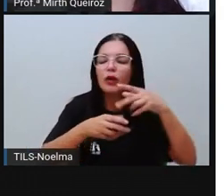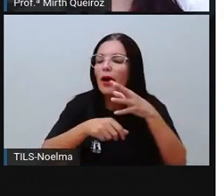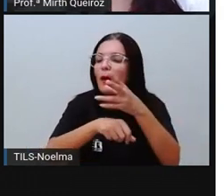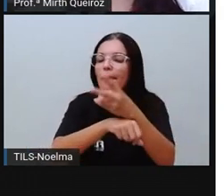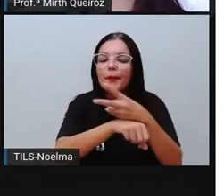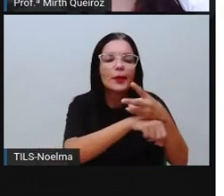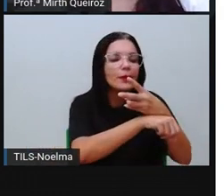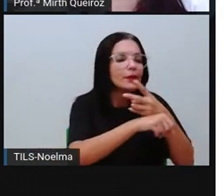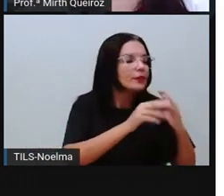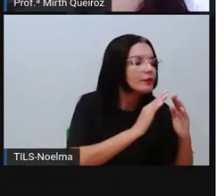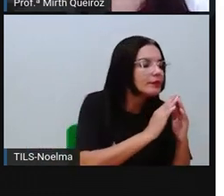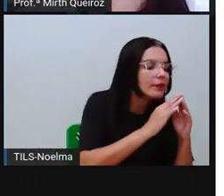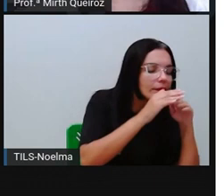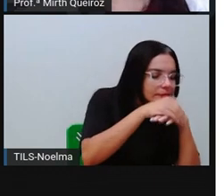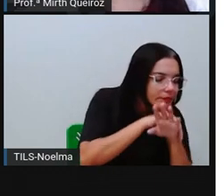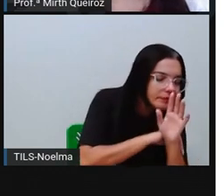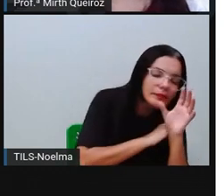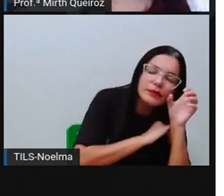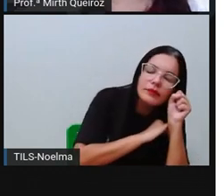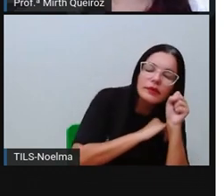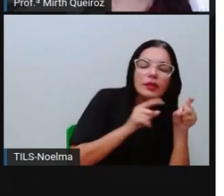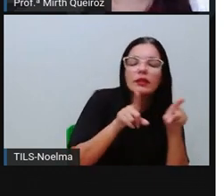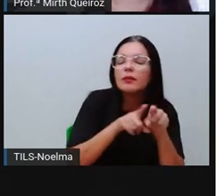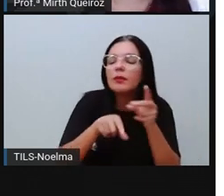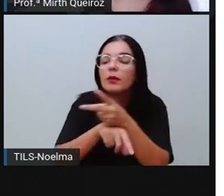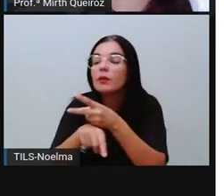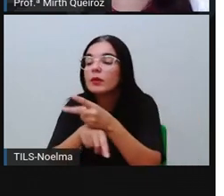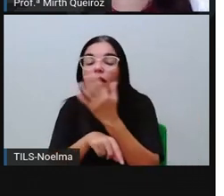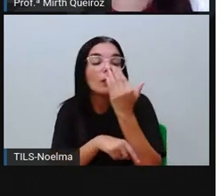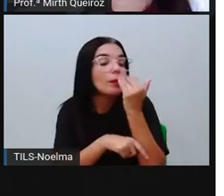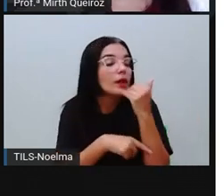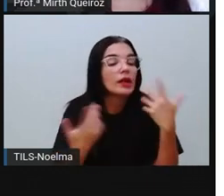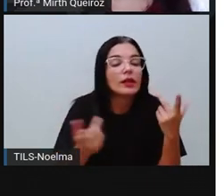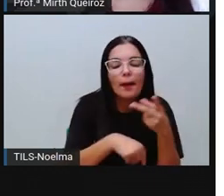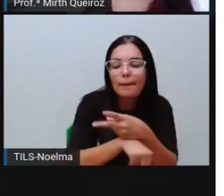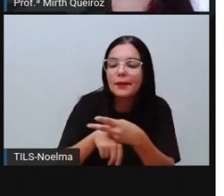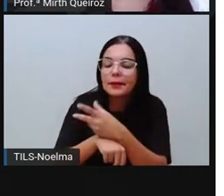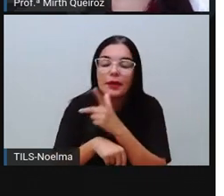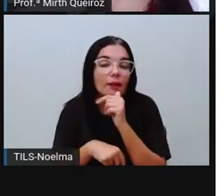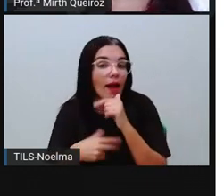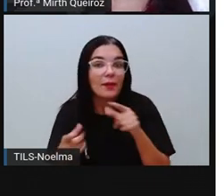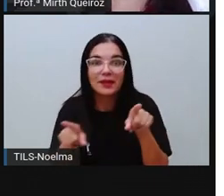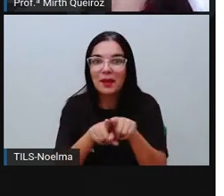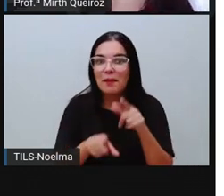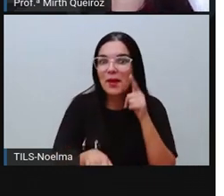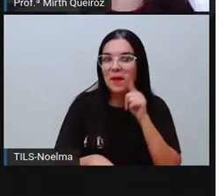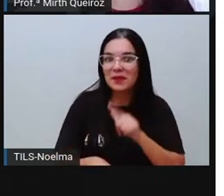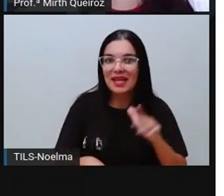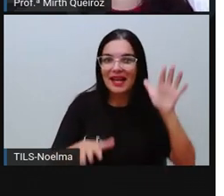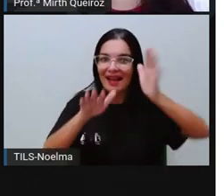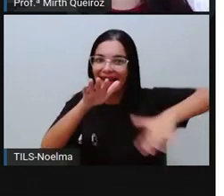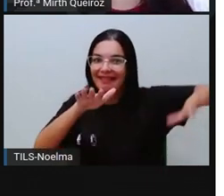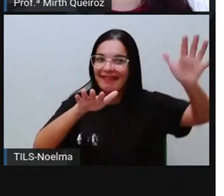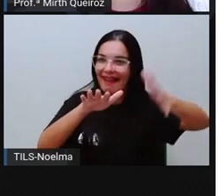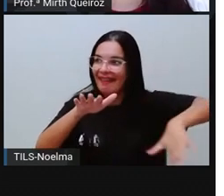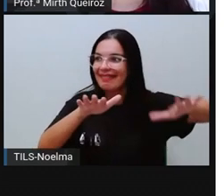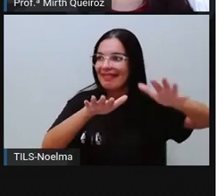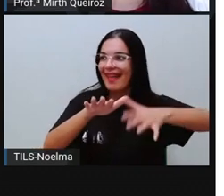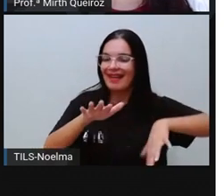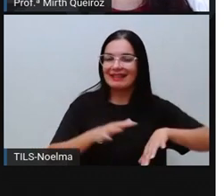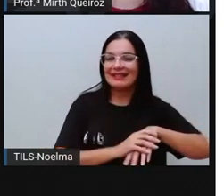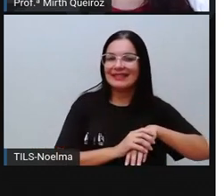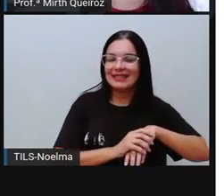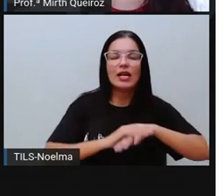de alimento, né? E além disso, eles também conseguem nadar. E embora eles